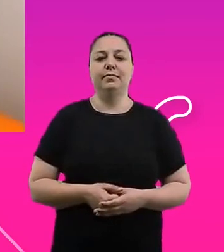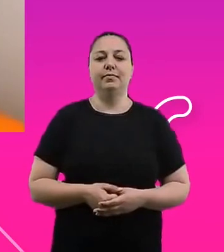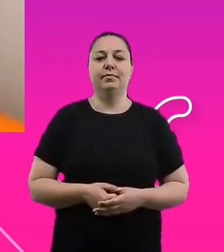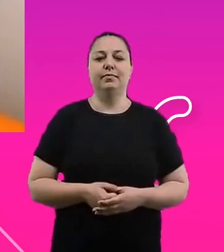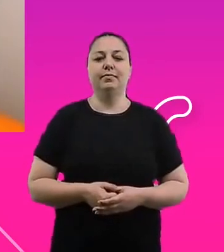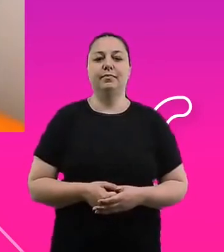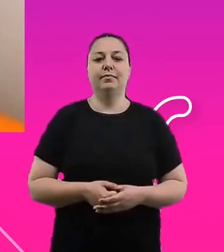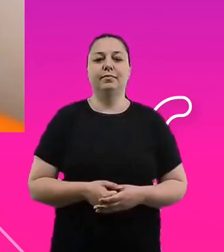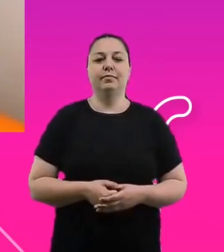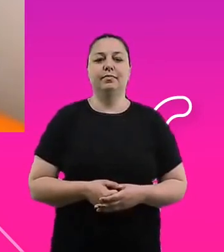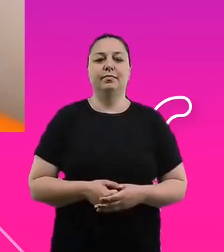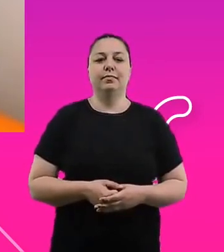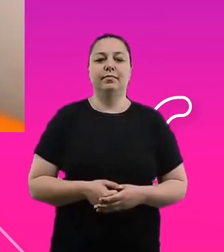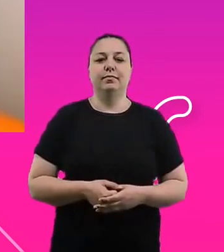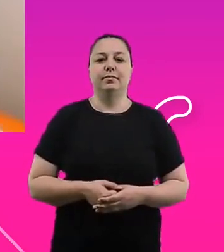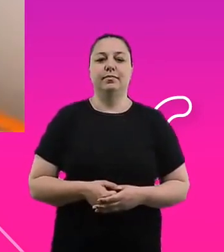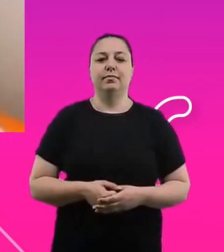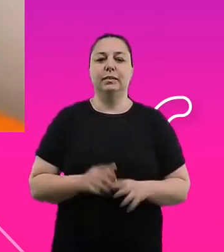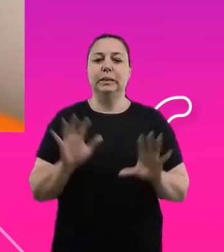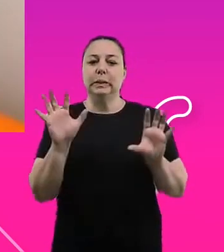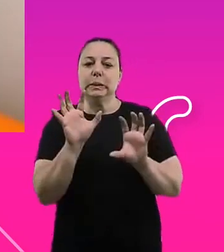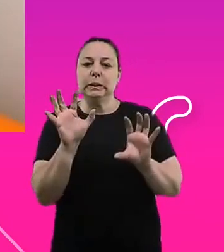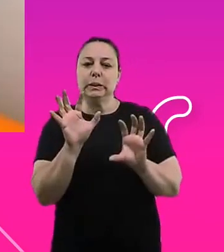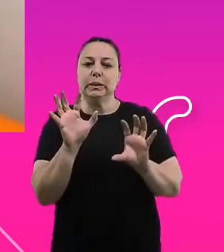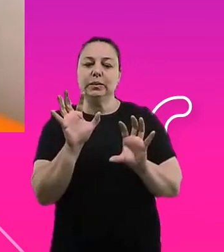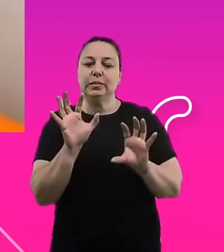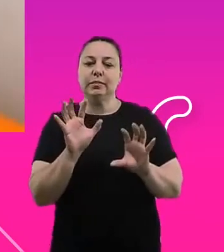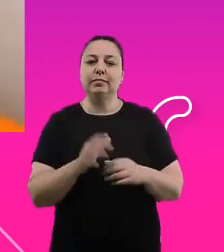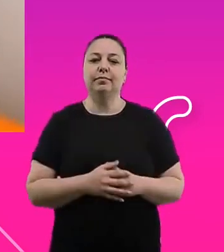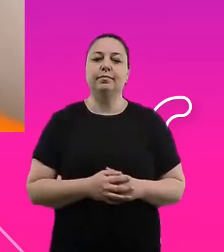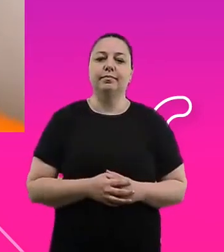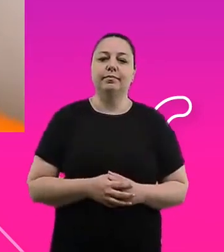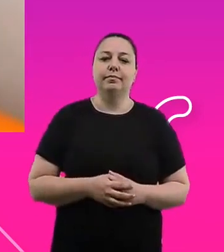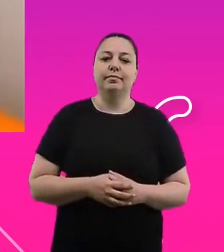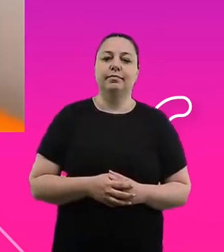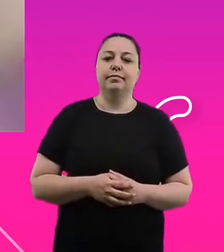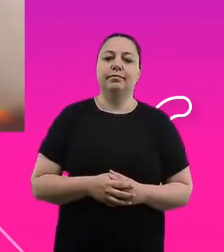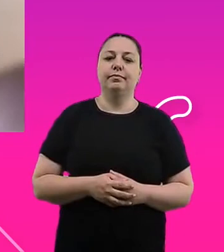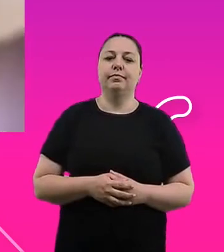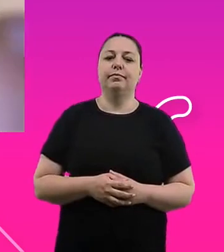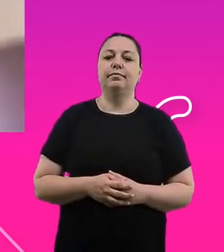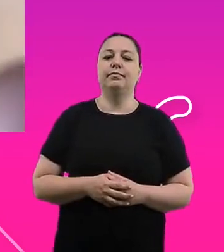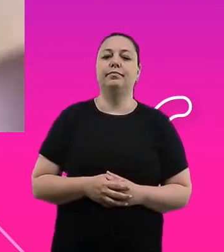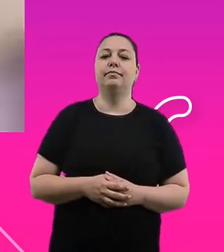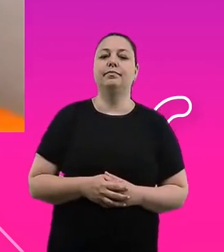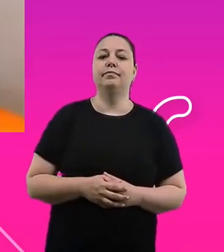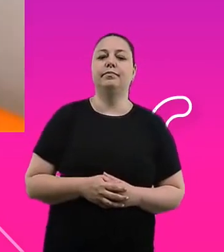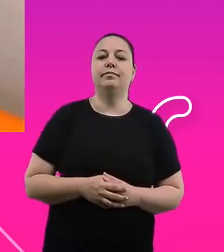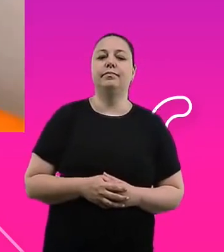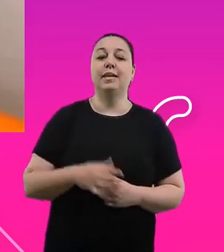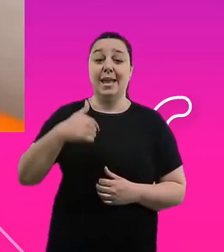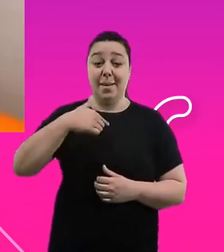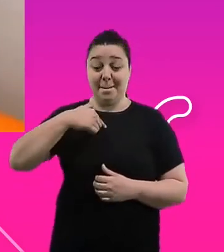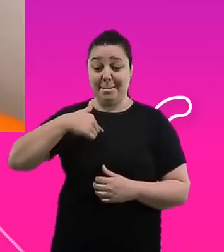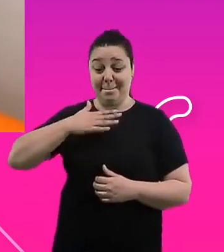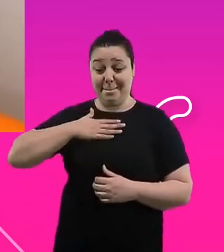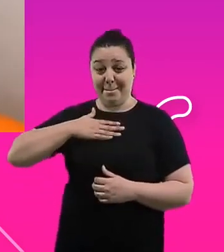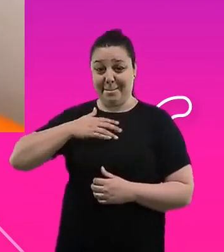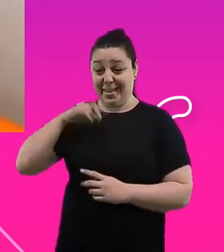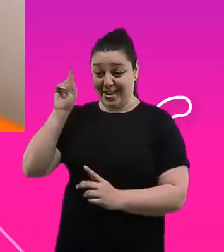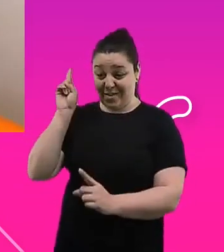Acho que ela bloqueou, travou. Vamos lá. Vai lá, André, começa aí. A minha é a Su Continho.